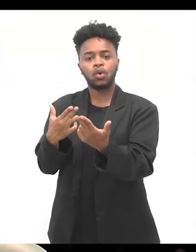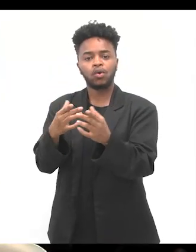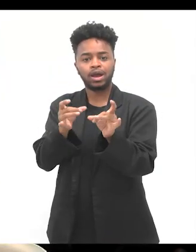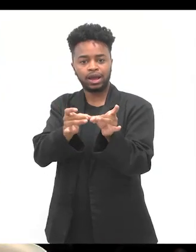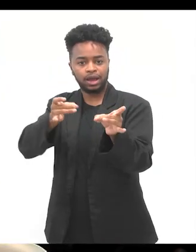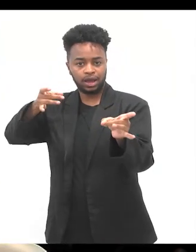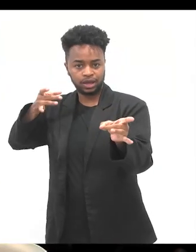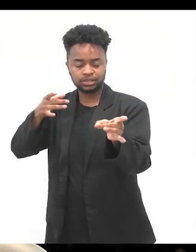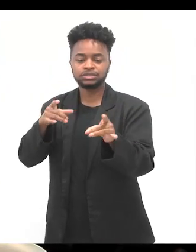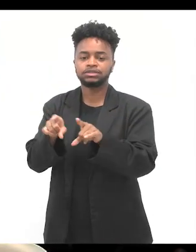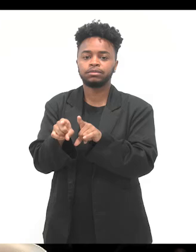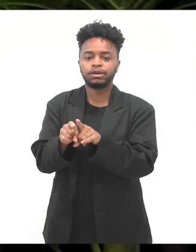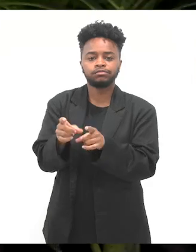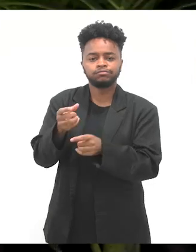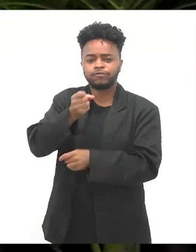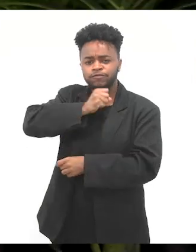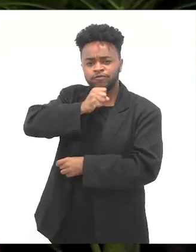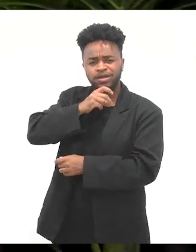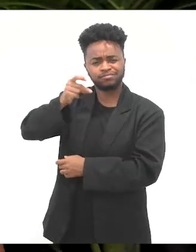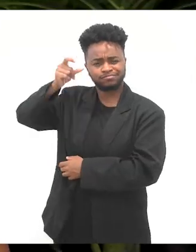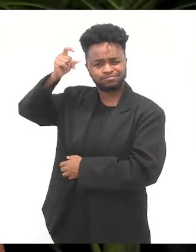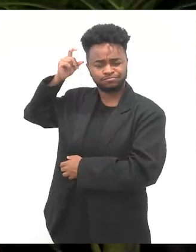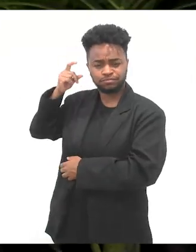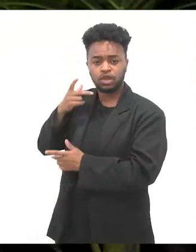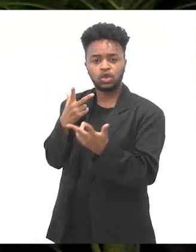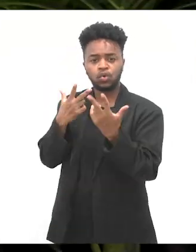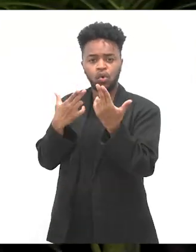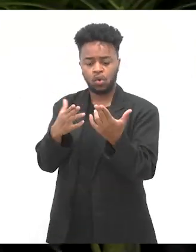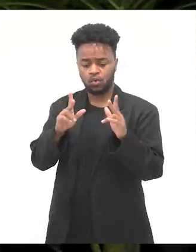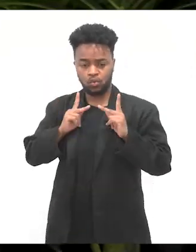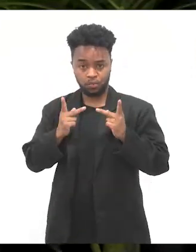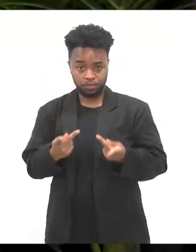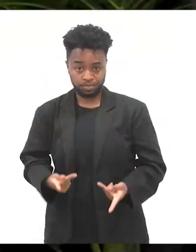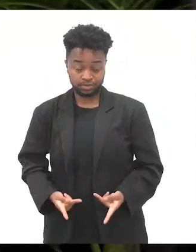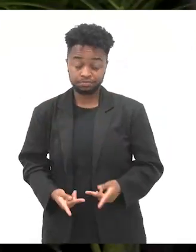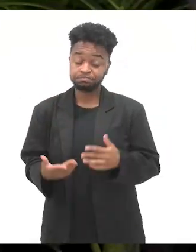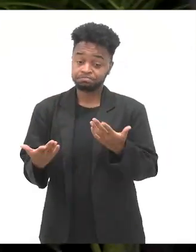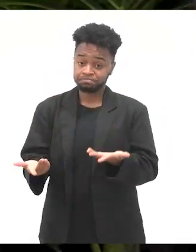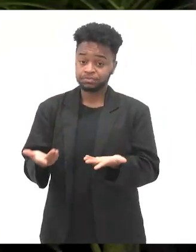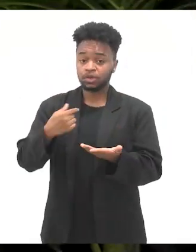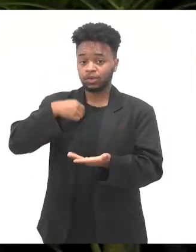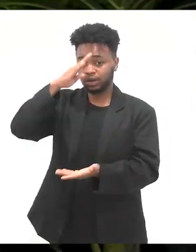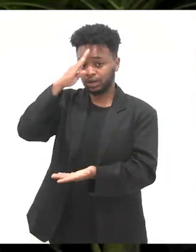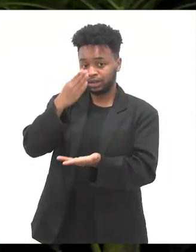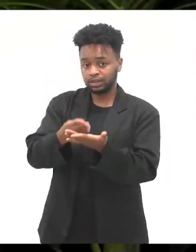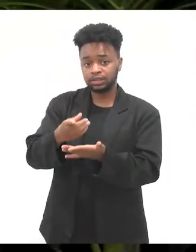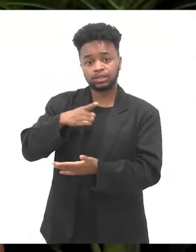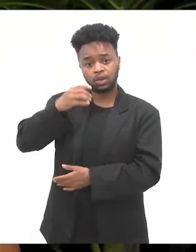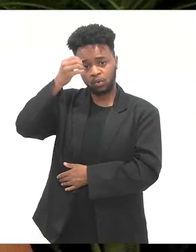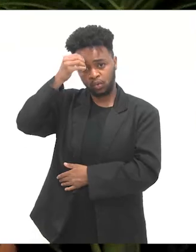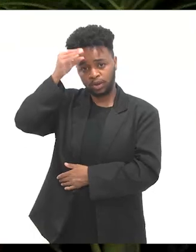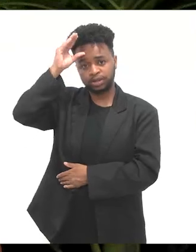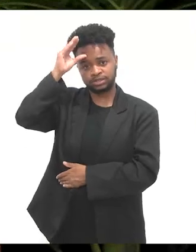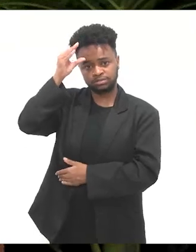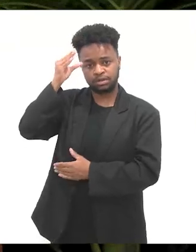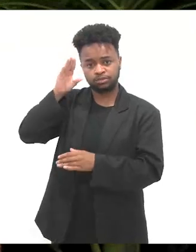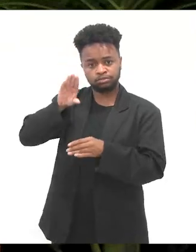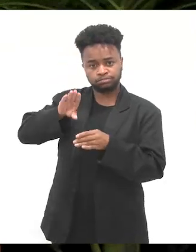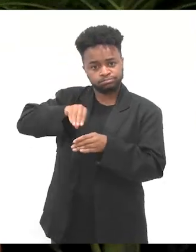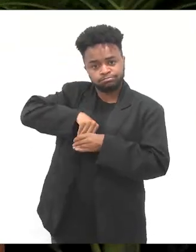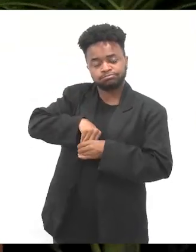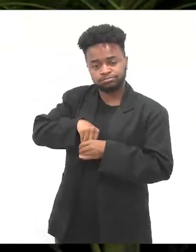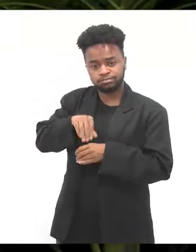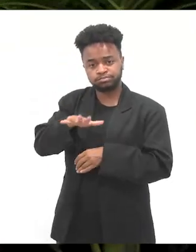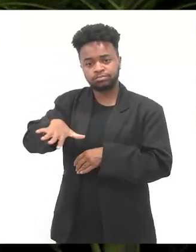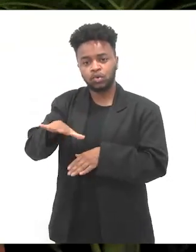própria humanidade. Então, eu acredito que existem saberes empíricos que os pescadores artesanais mantêm